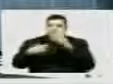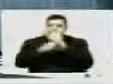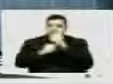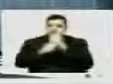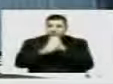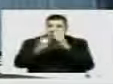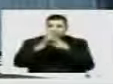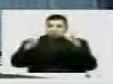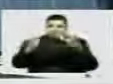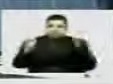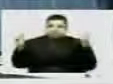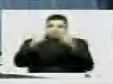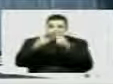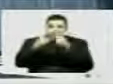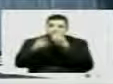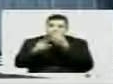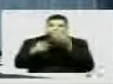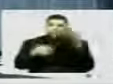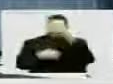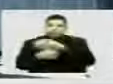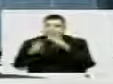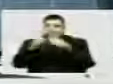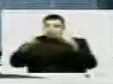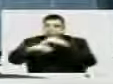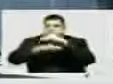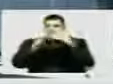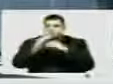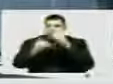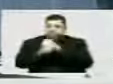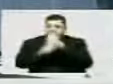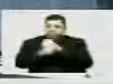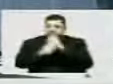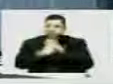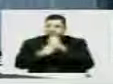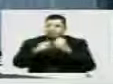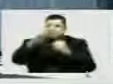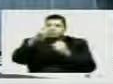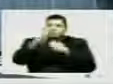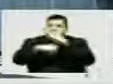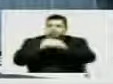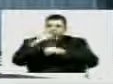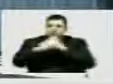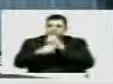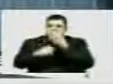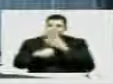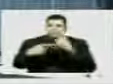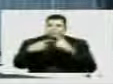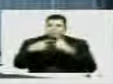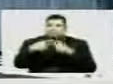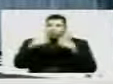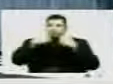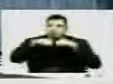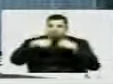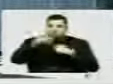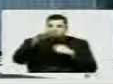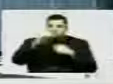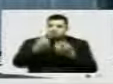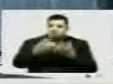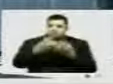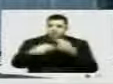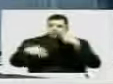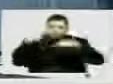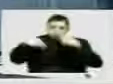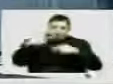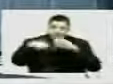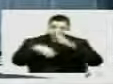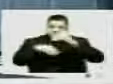orçamento decresceu. E vem decrescendo todos os anos nos últimos 5 anos. Portanto, é necessário um